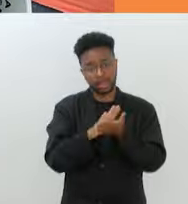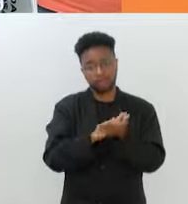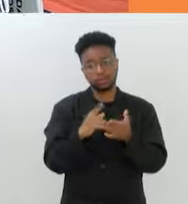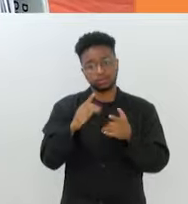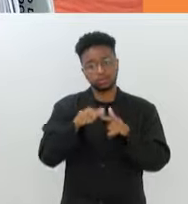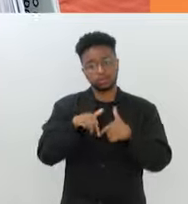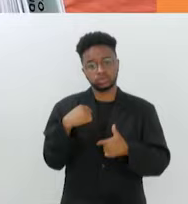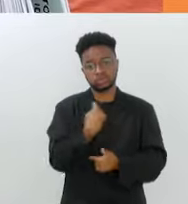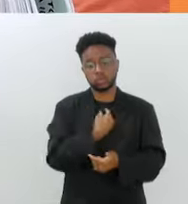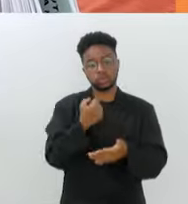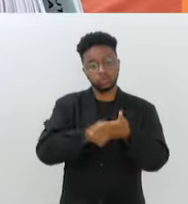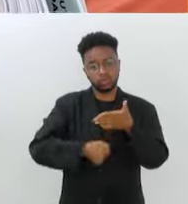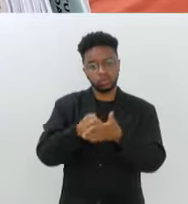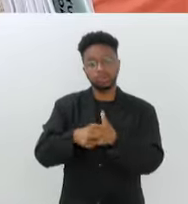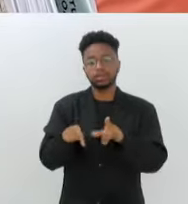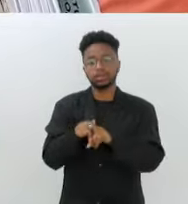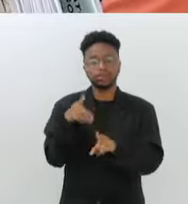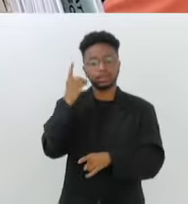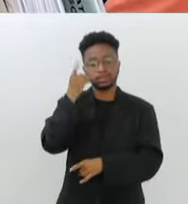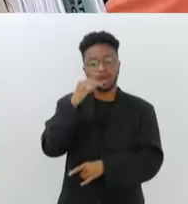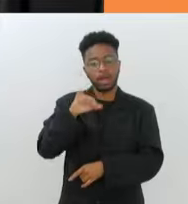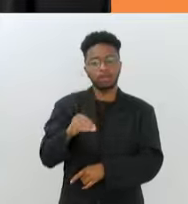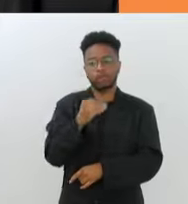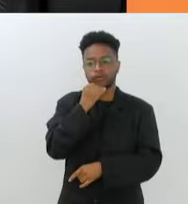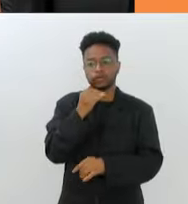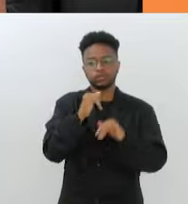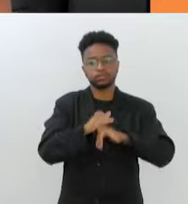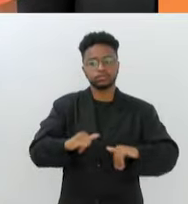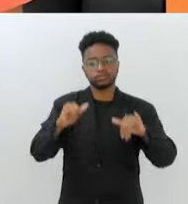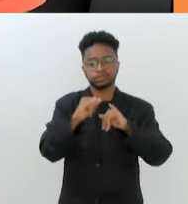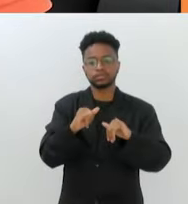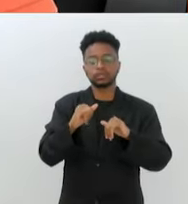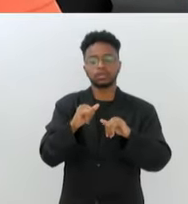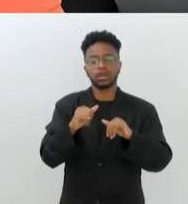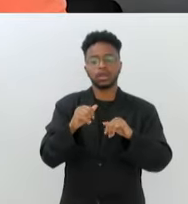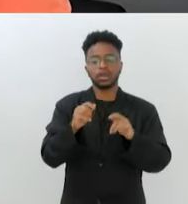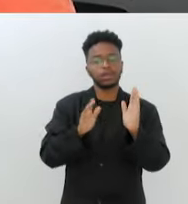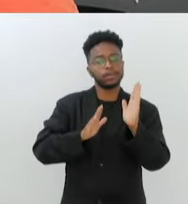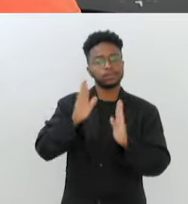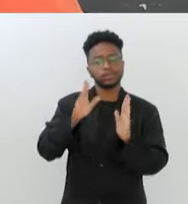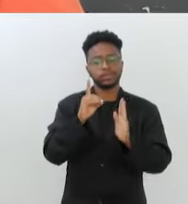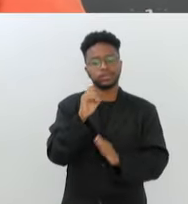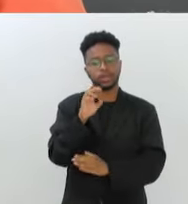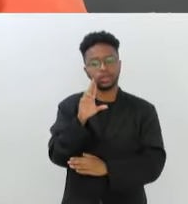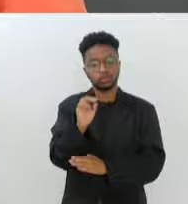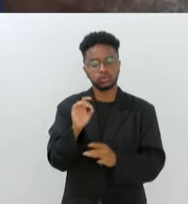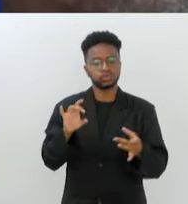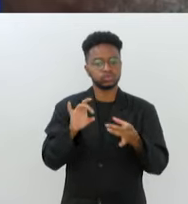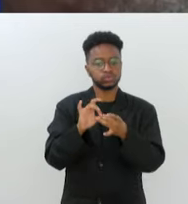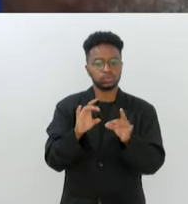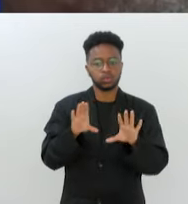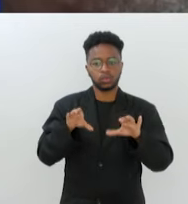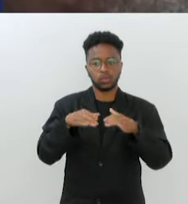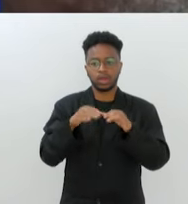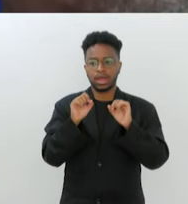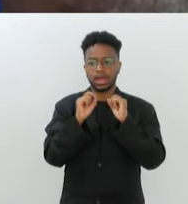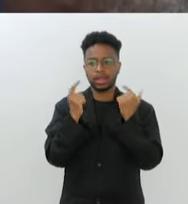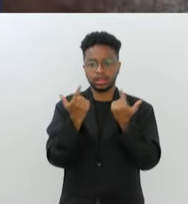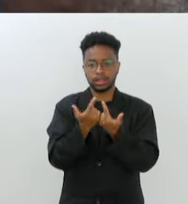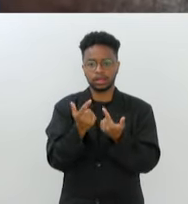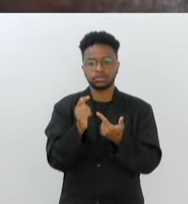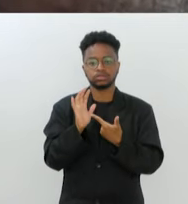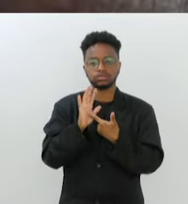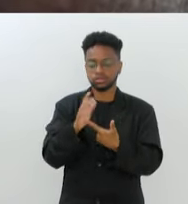O deputado aproveitou a data para reforçar a campanha do DetroRJ, em parceria com a Comissão da Alerge, que conscientiza